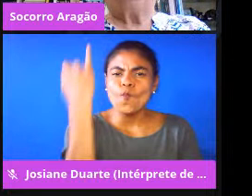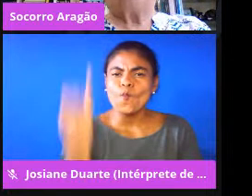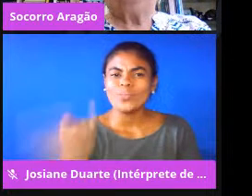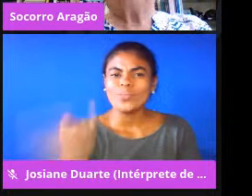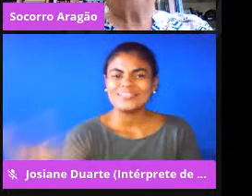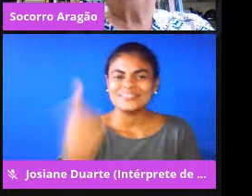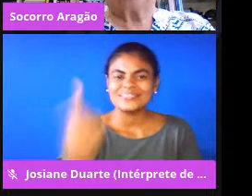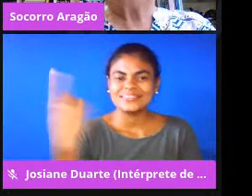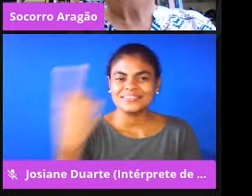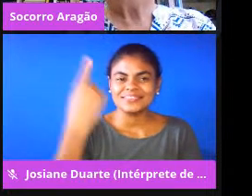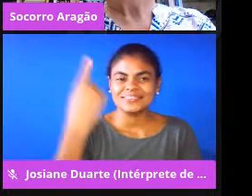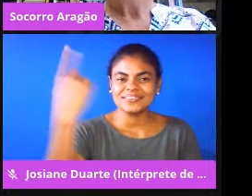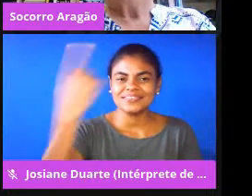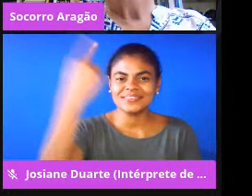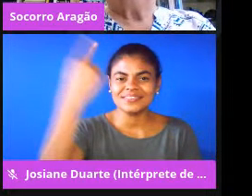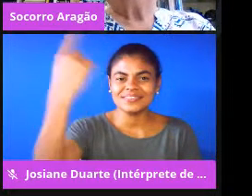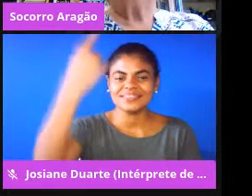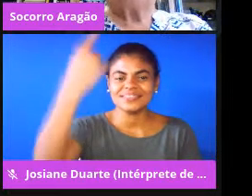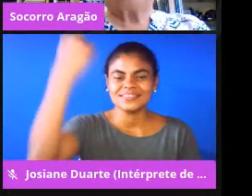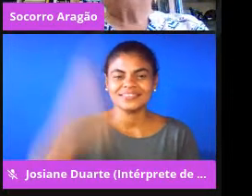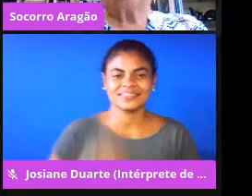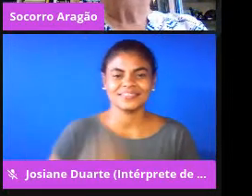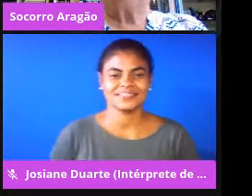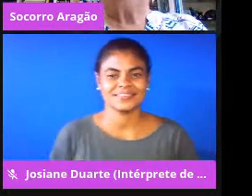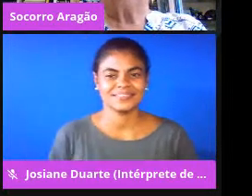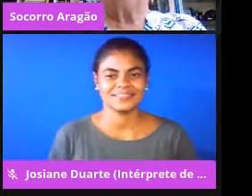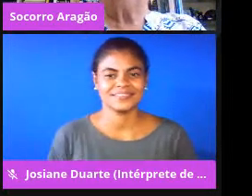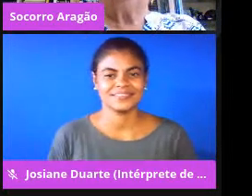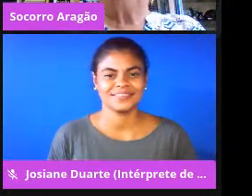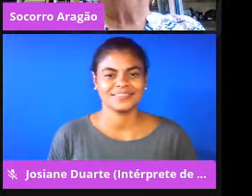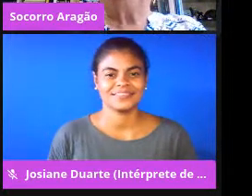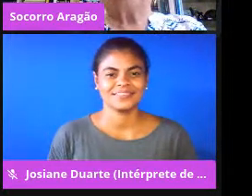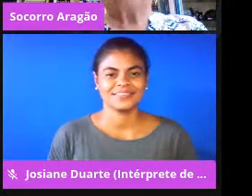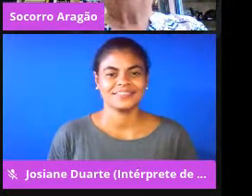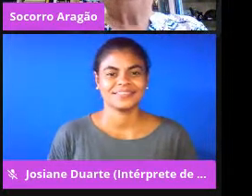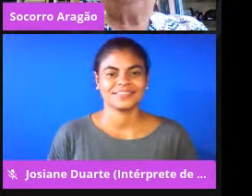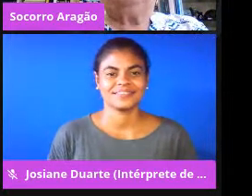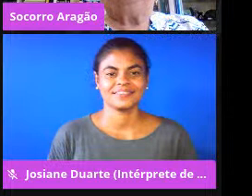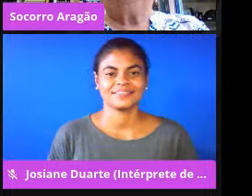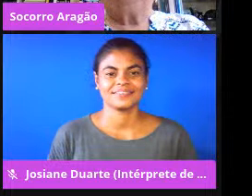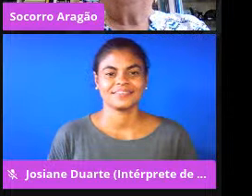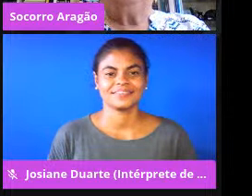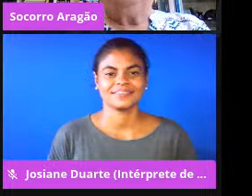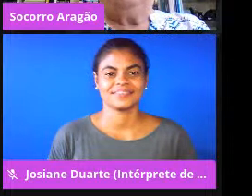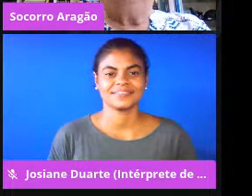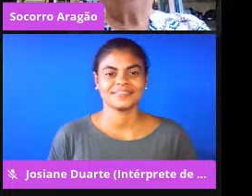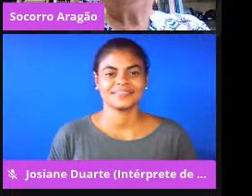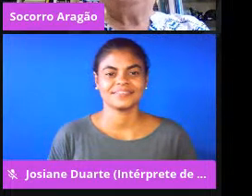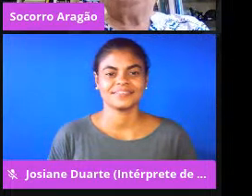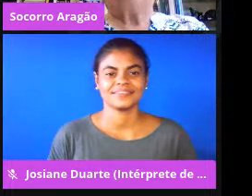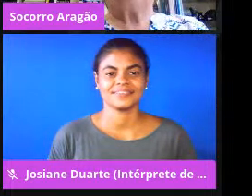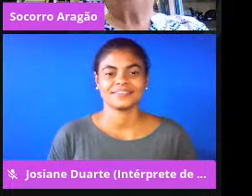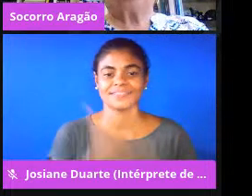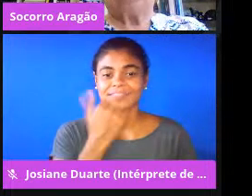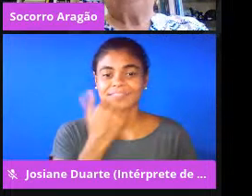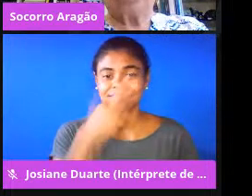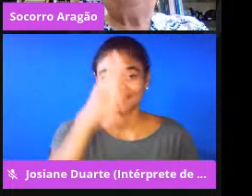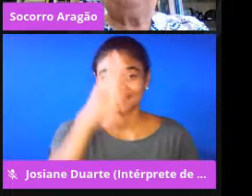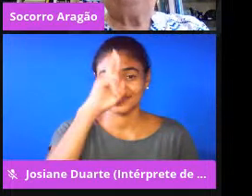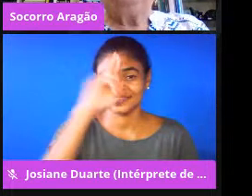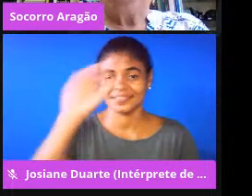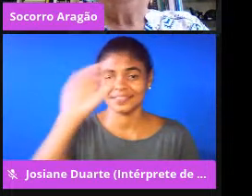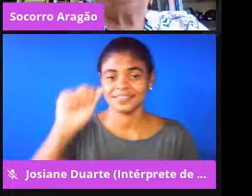a forma pau de enrolar tripa. O rol dos apelidos sertanejos e consideram em nome de pitombeta. Almoçar alto e